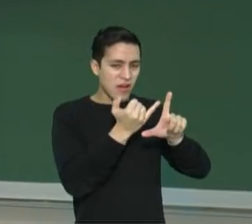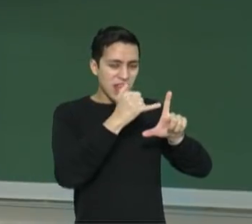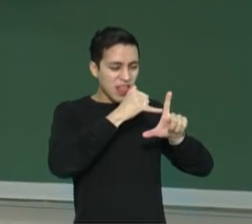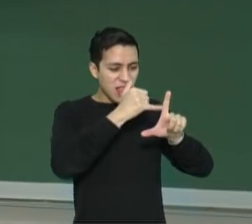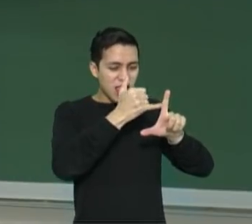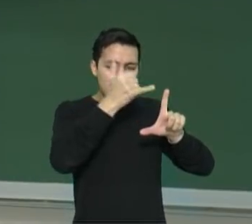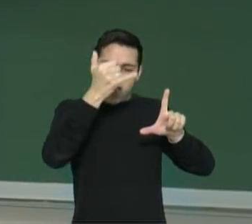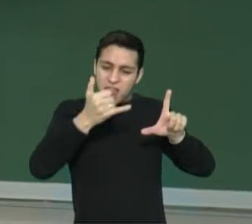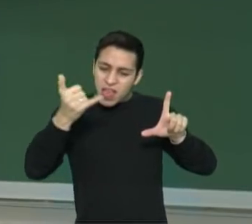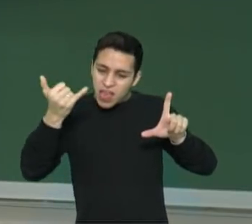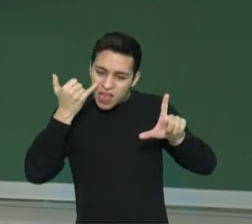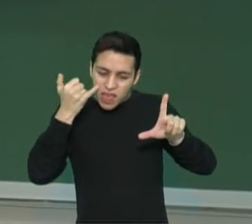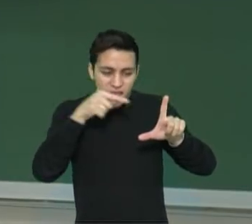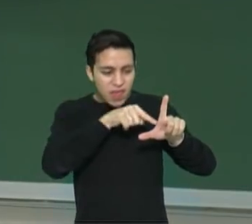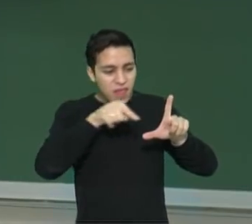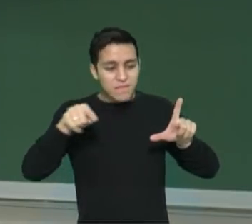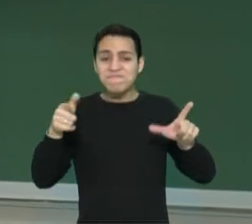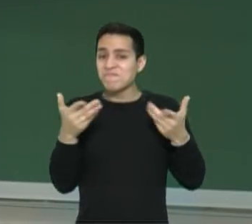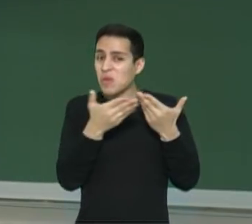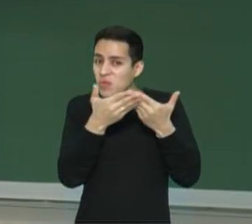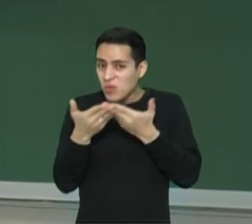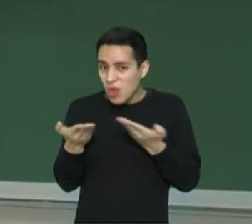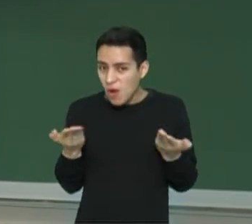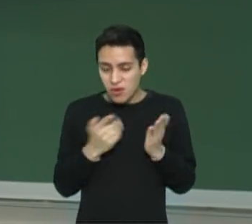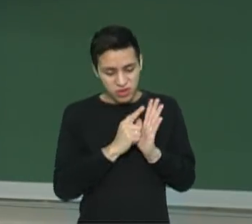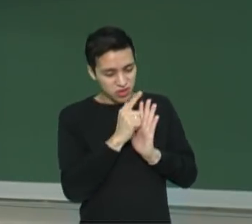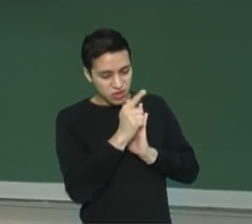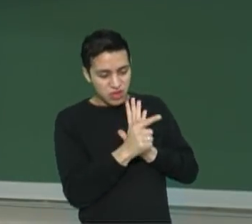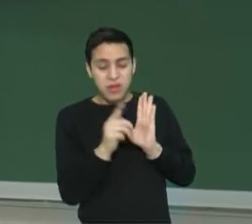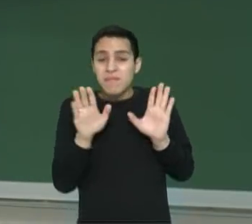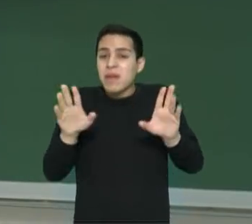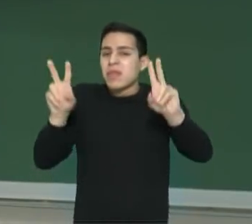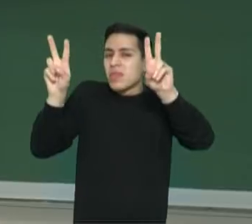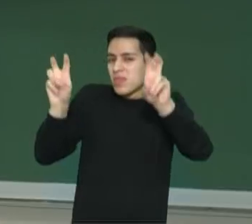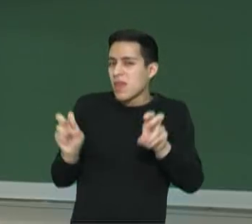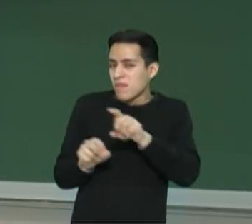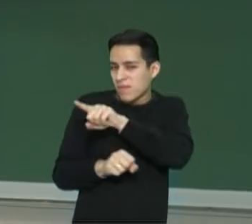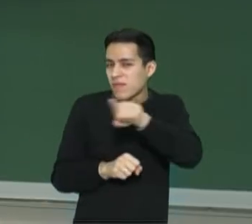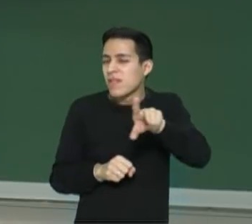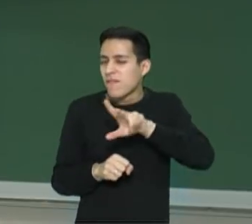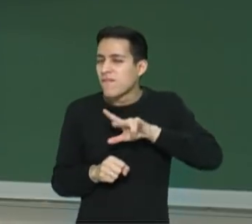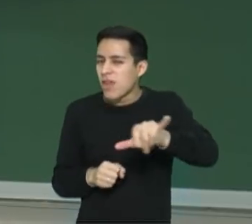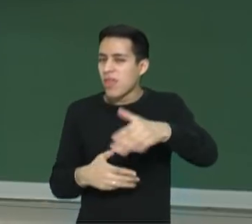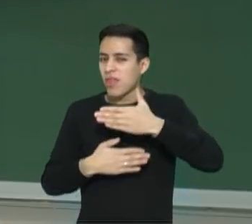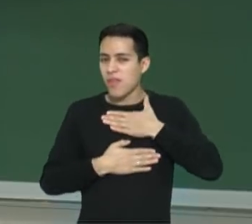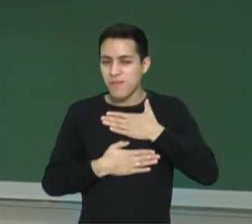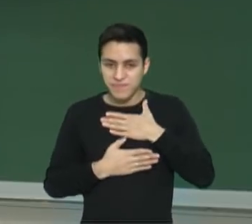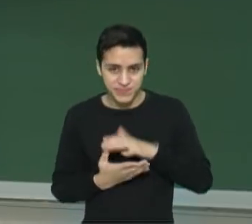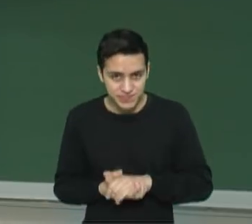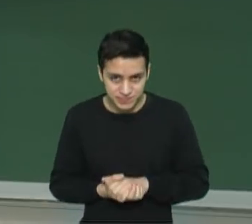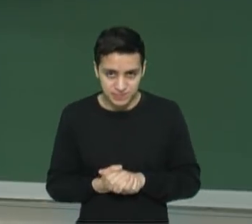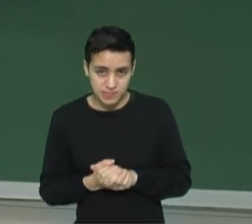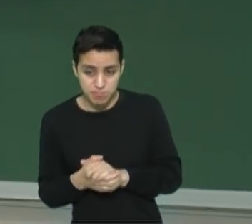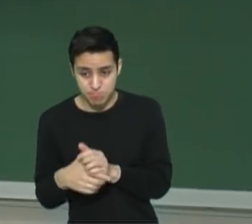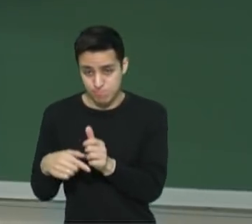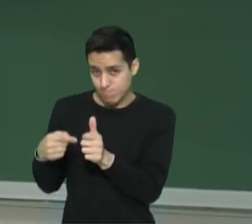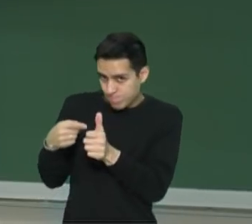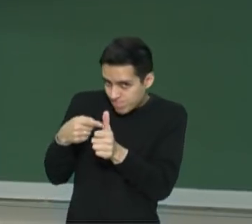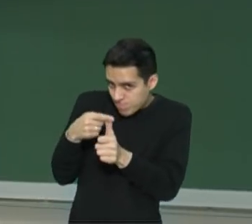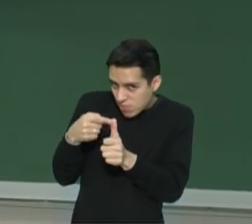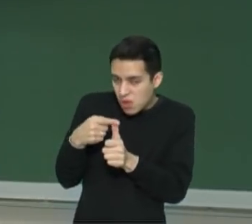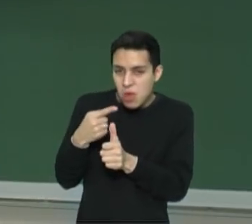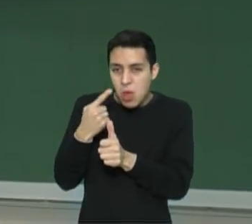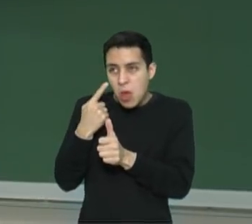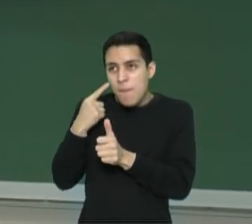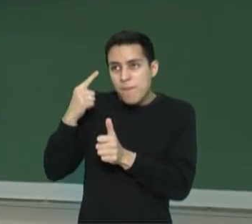vai discutir um pouquinho esse gênero a partir de uma temática aí que você vai gostar. Antes de você começar